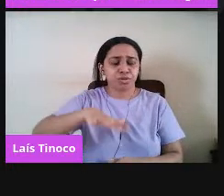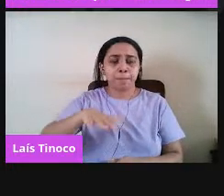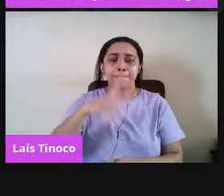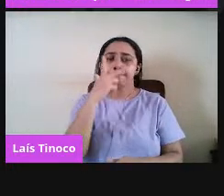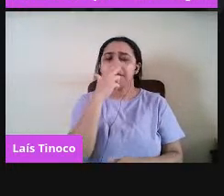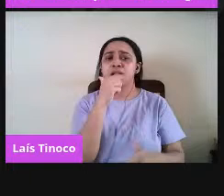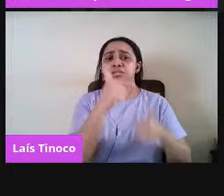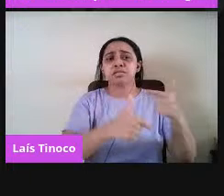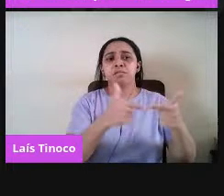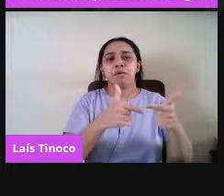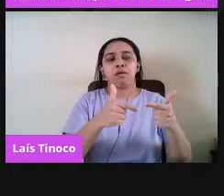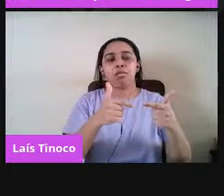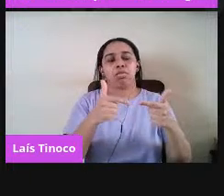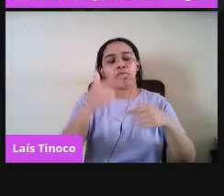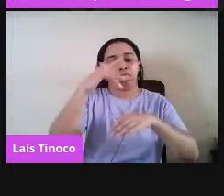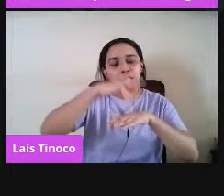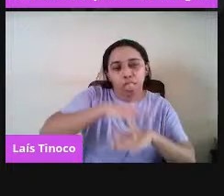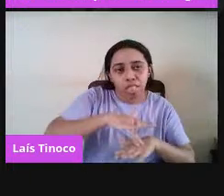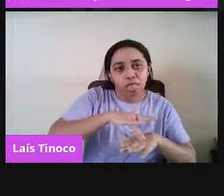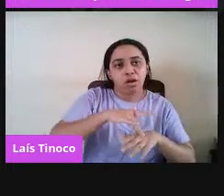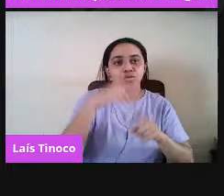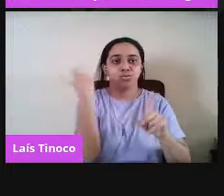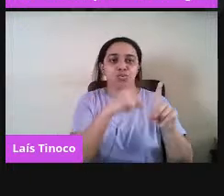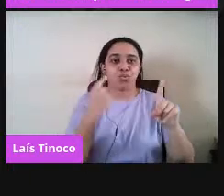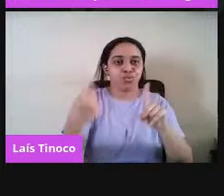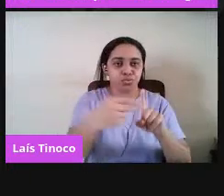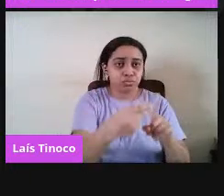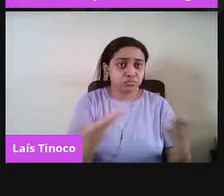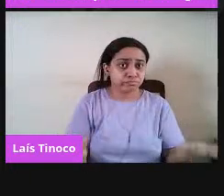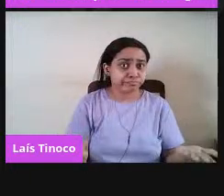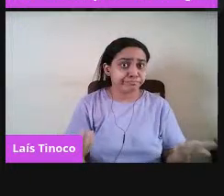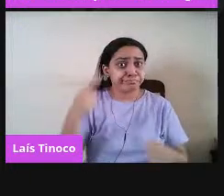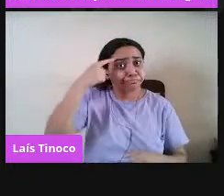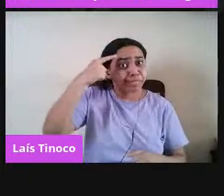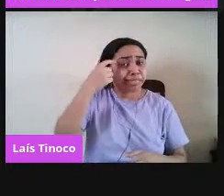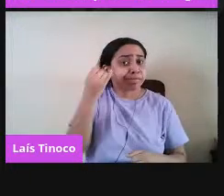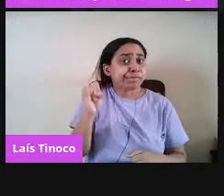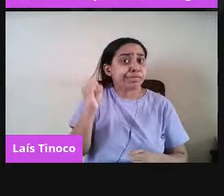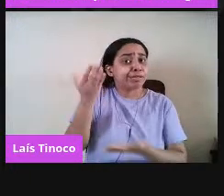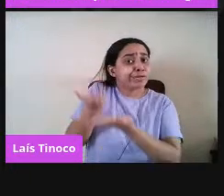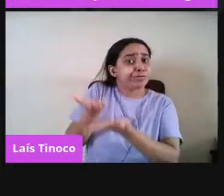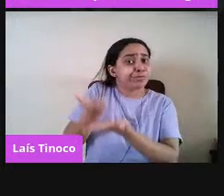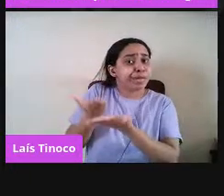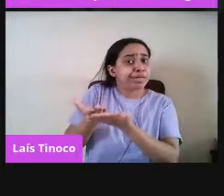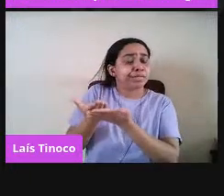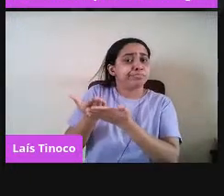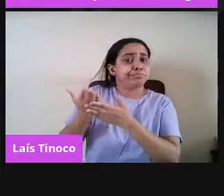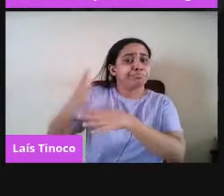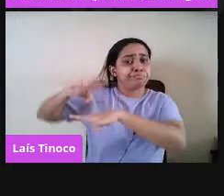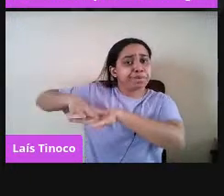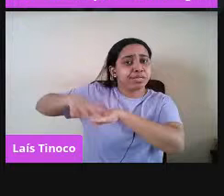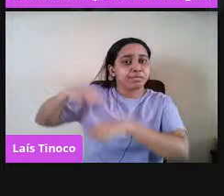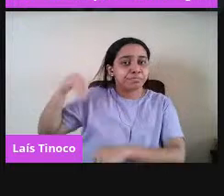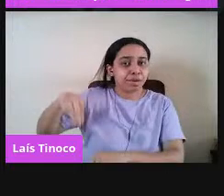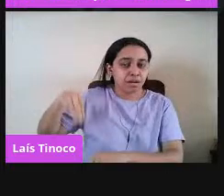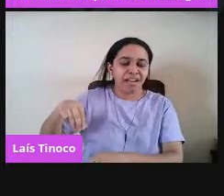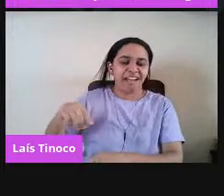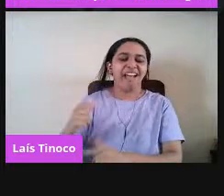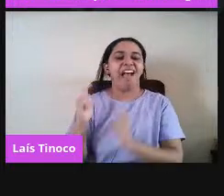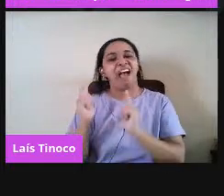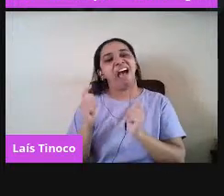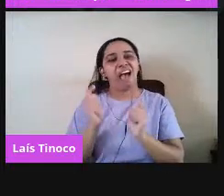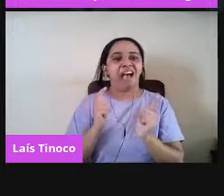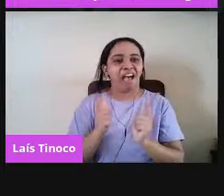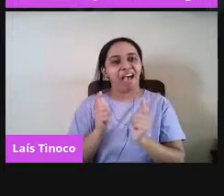uma tortura. Imagina o que considerariam estudar matemática. Ah, kkk, aí sim, iriam pedir para morrer, fecho